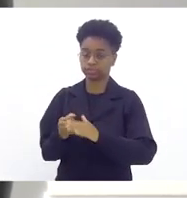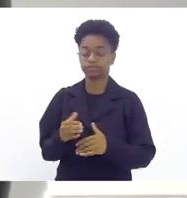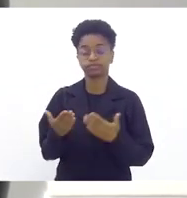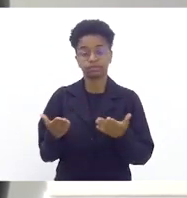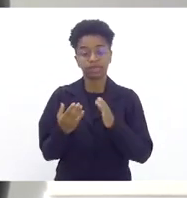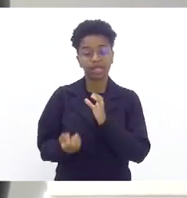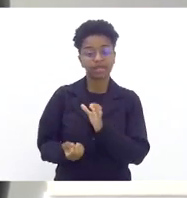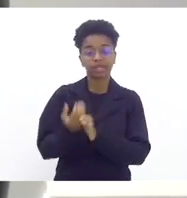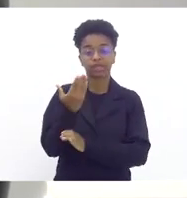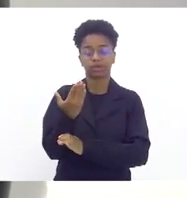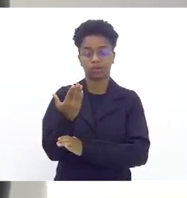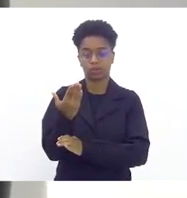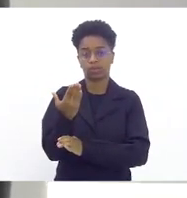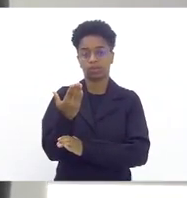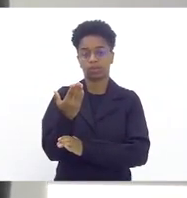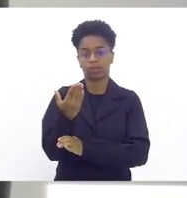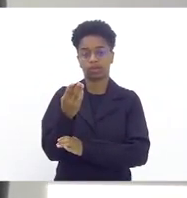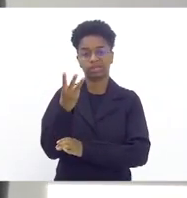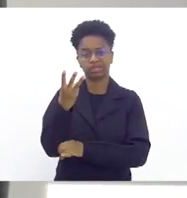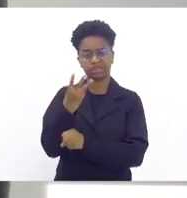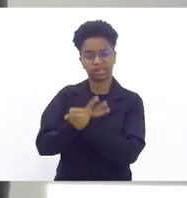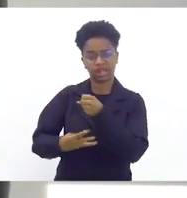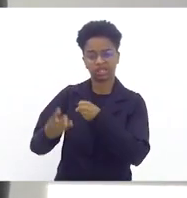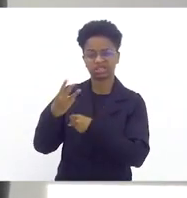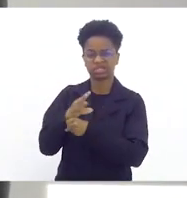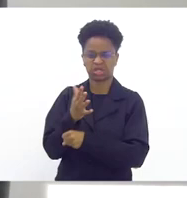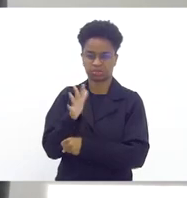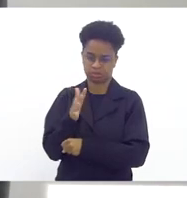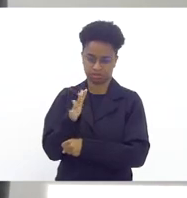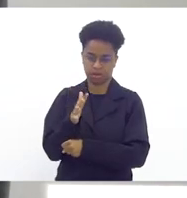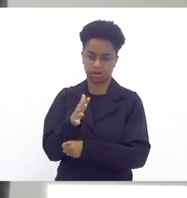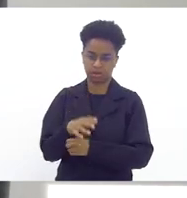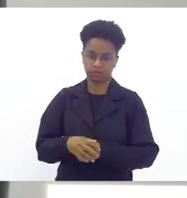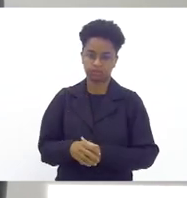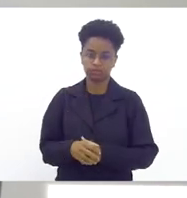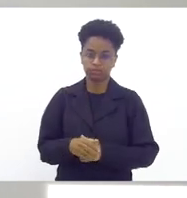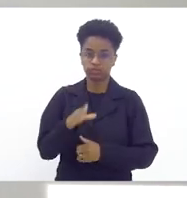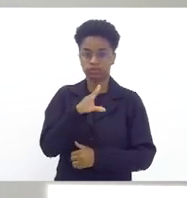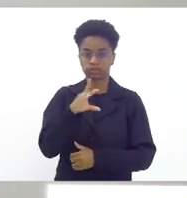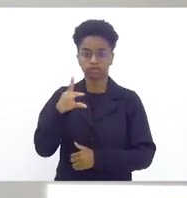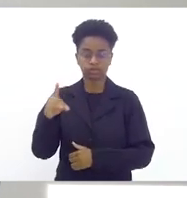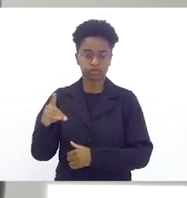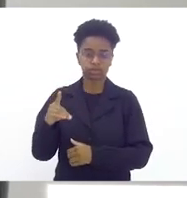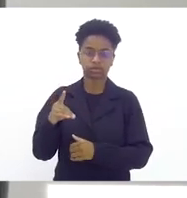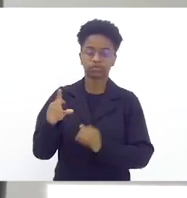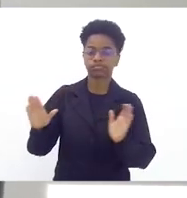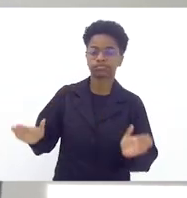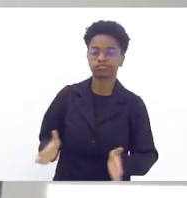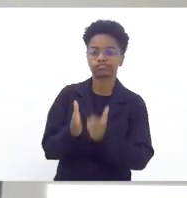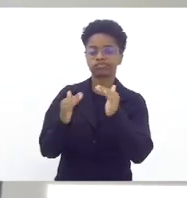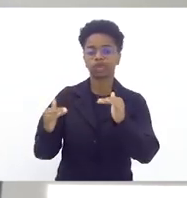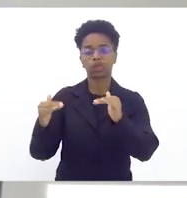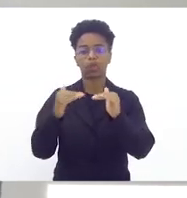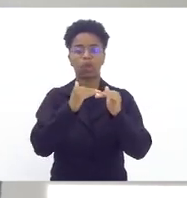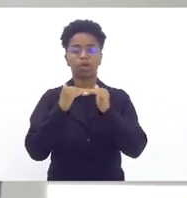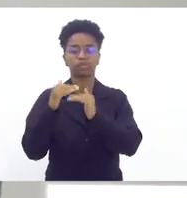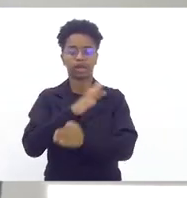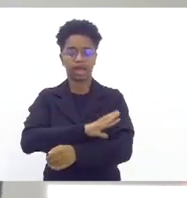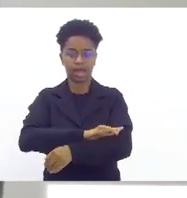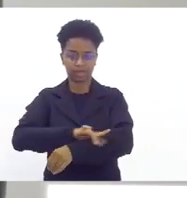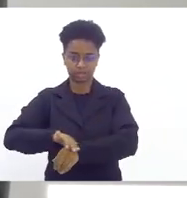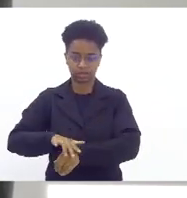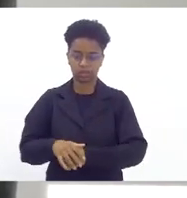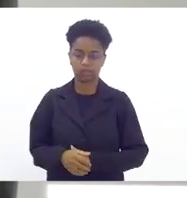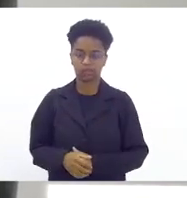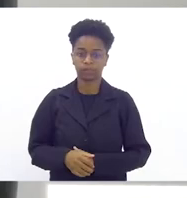criou, há três anos atrás, praticamente, a coordenação de promoção da equidade racial, que é um